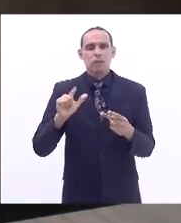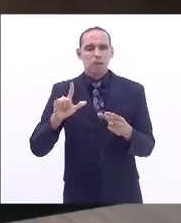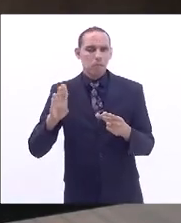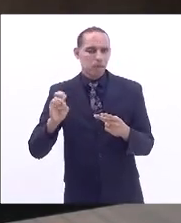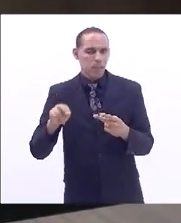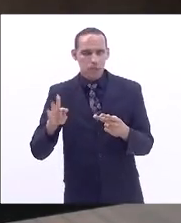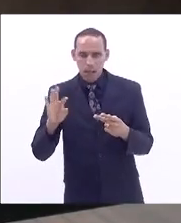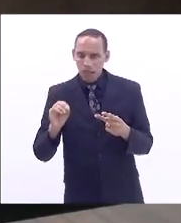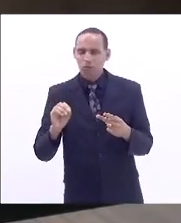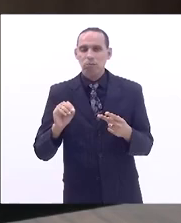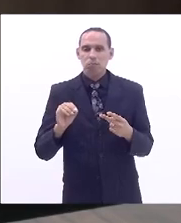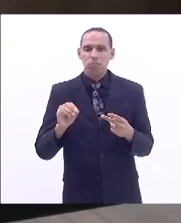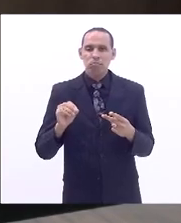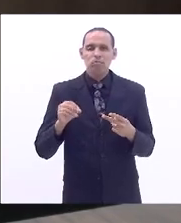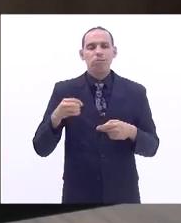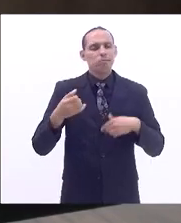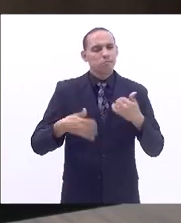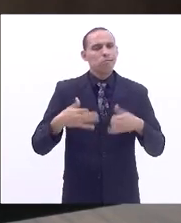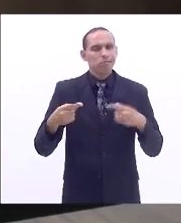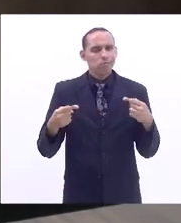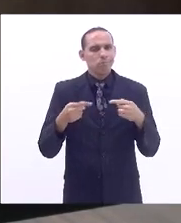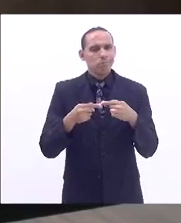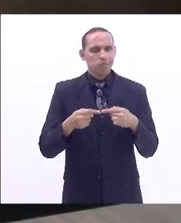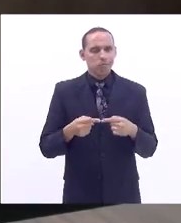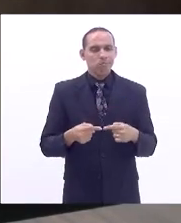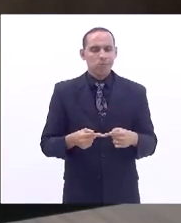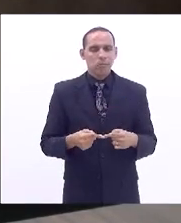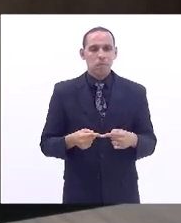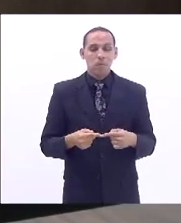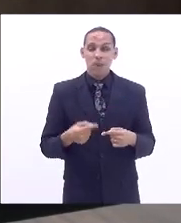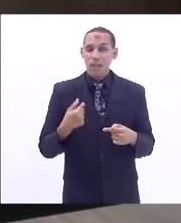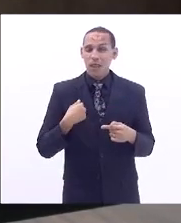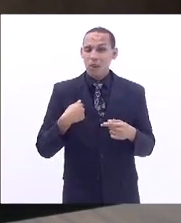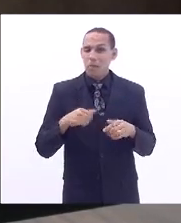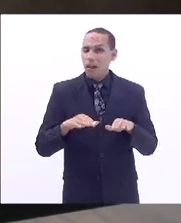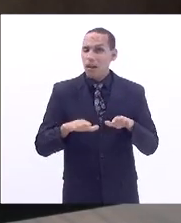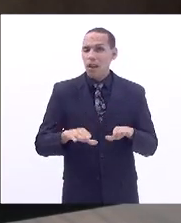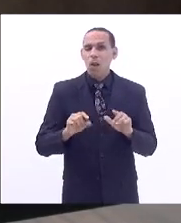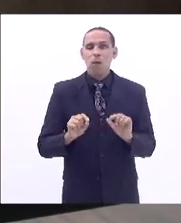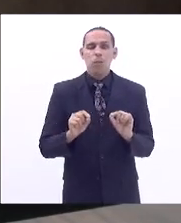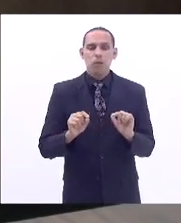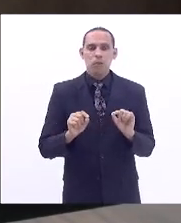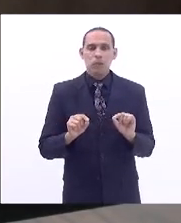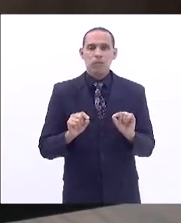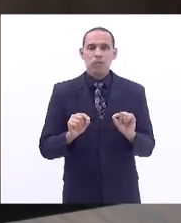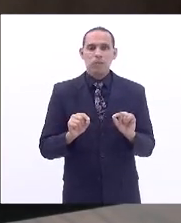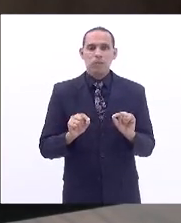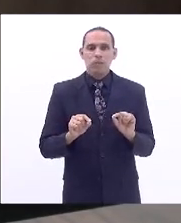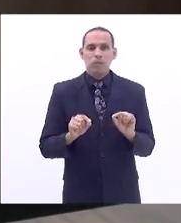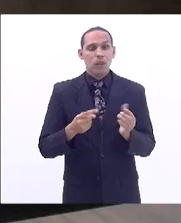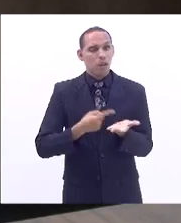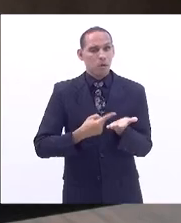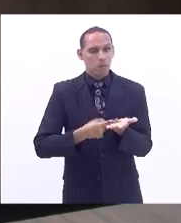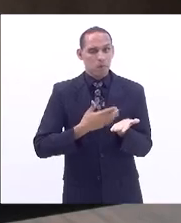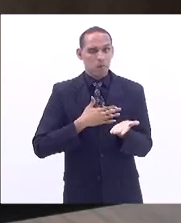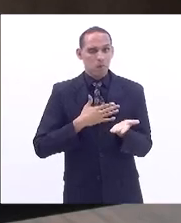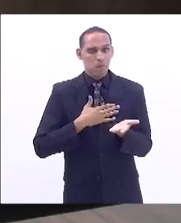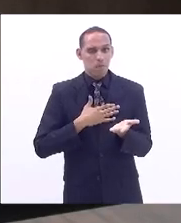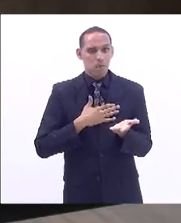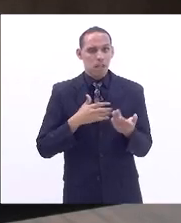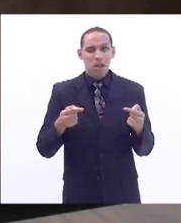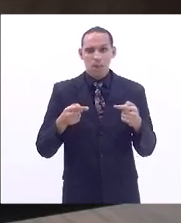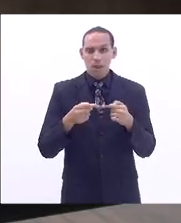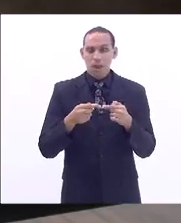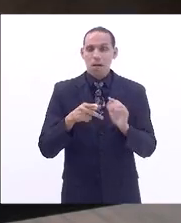alguns encaminhamentos a respeito do tema é eu vou manter seu presidente o sempre o meu compromisso em relação